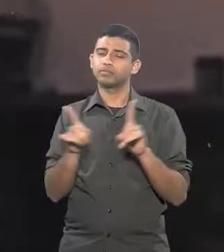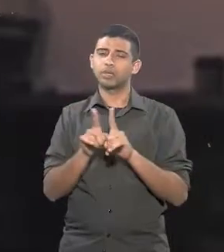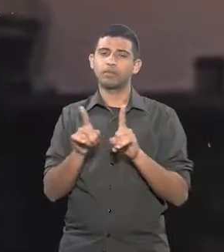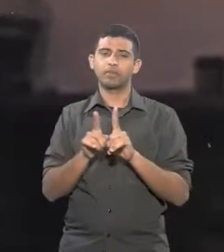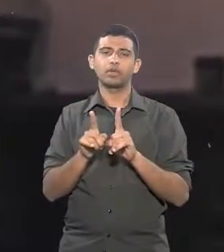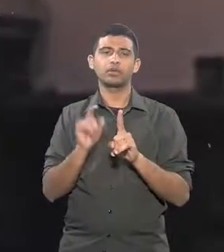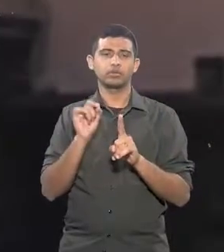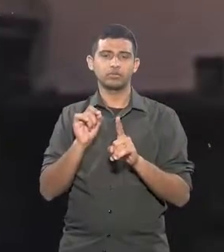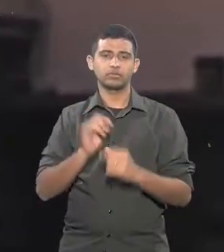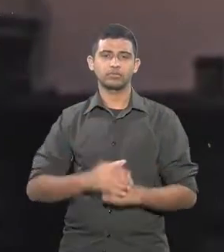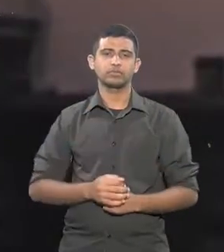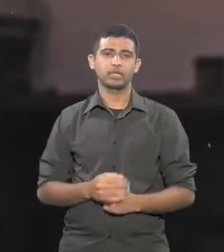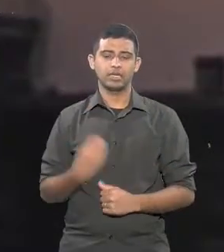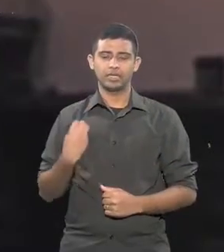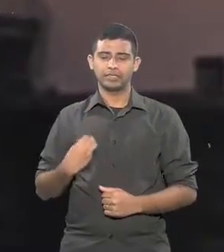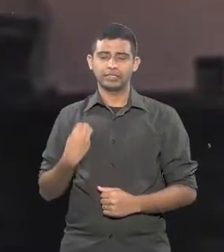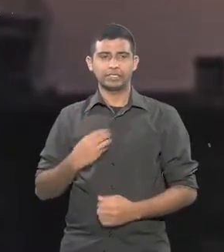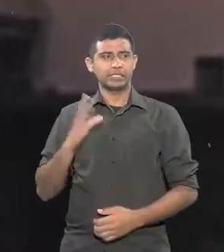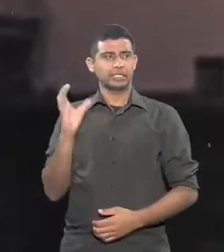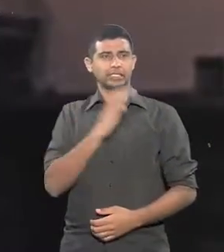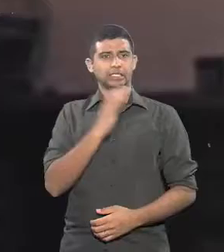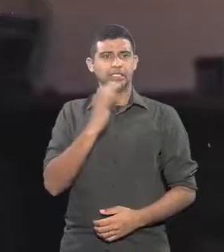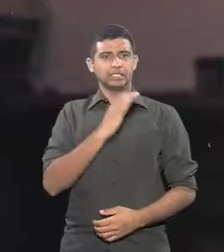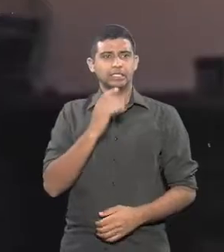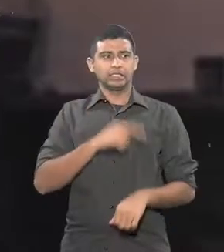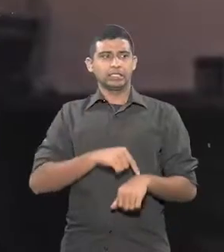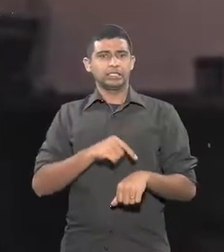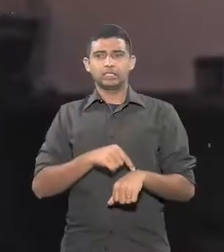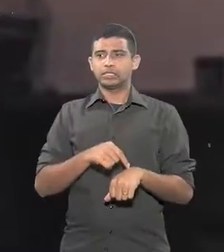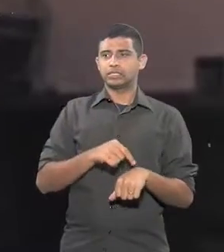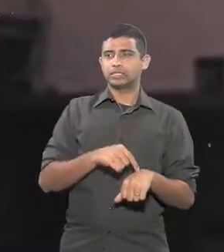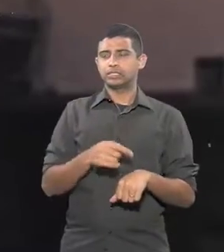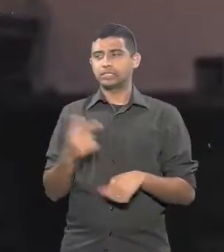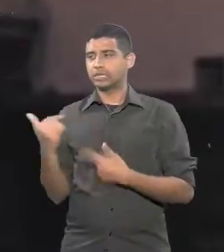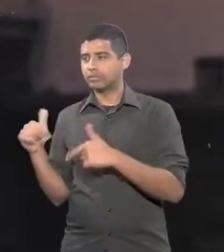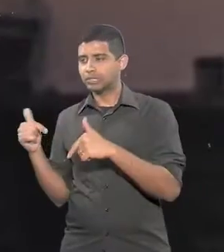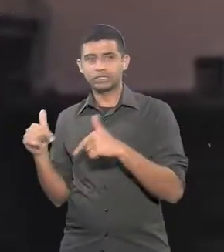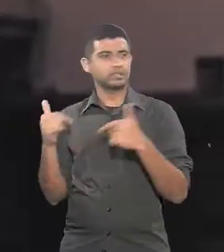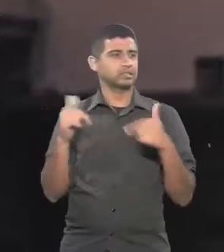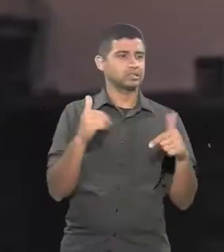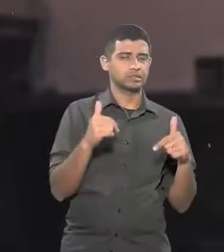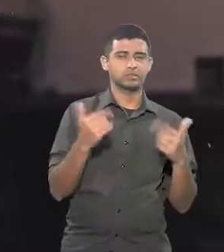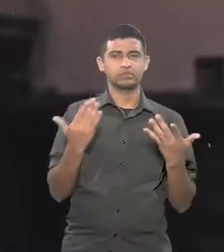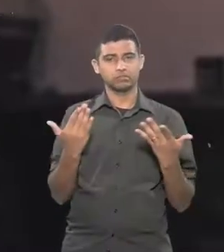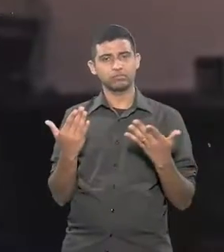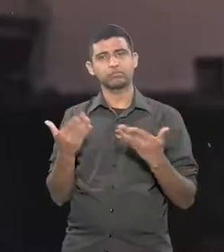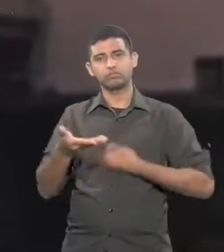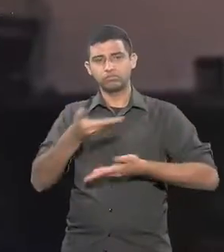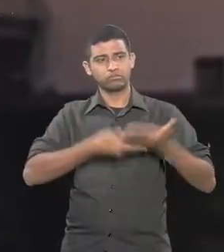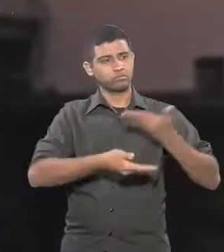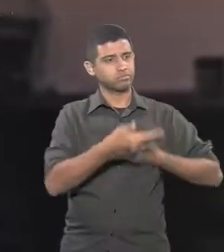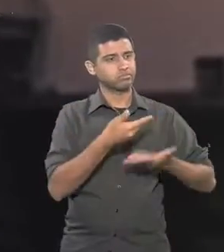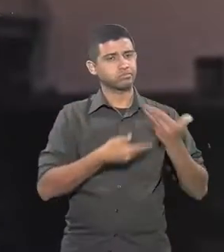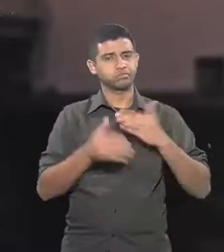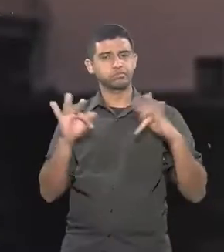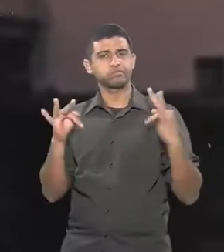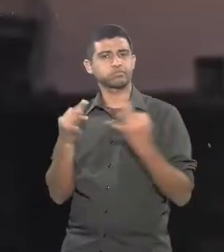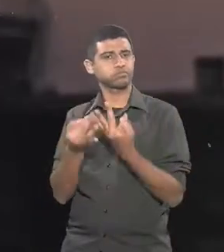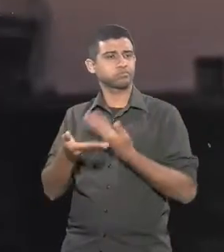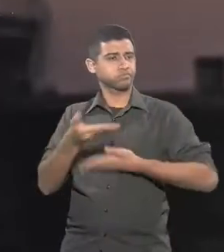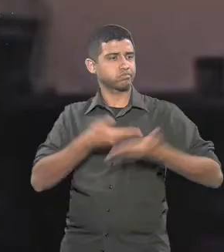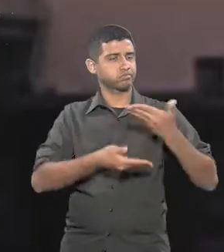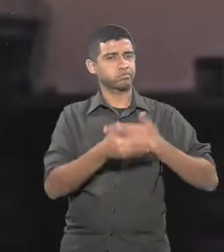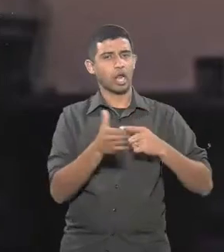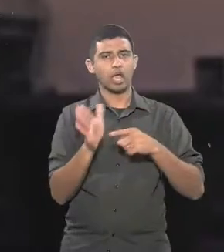né, e também essa vida corrida que está se levando, né, todo mundo precisa trabalhar, todo mundo precisa colaborar